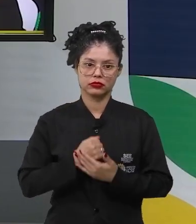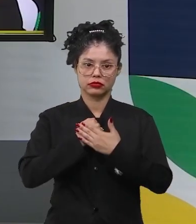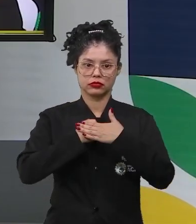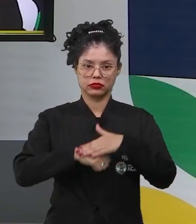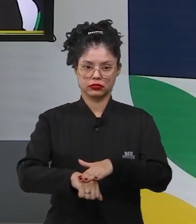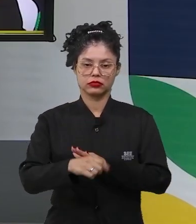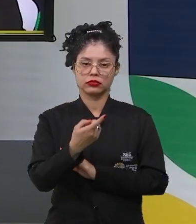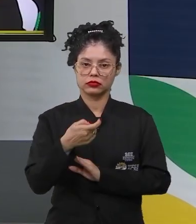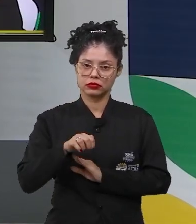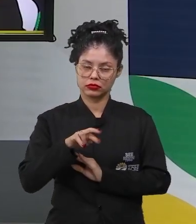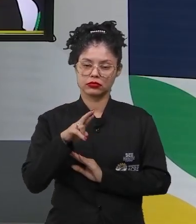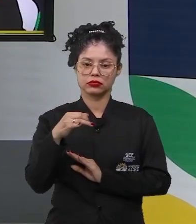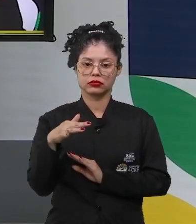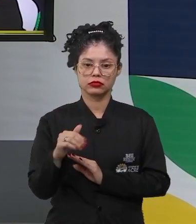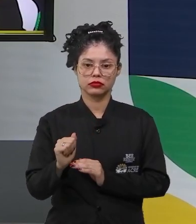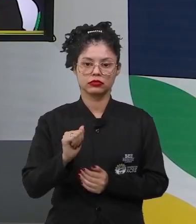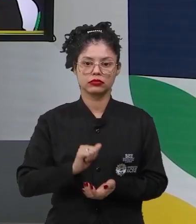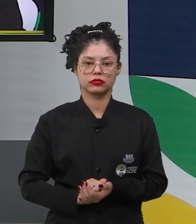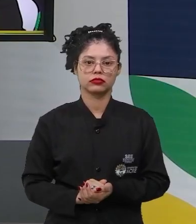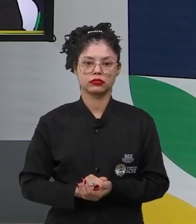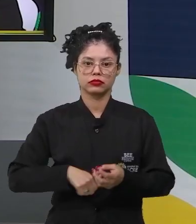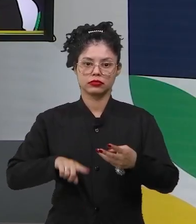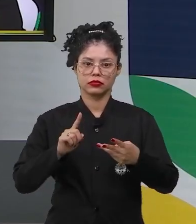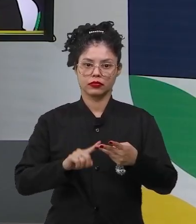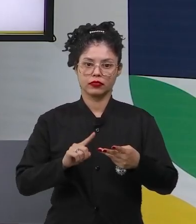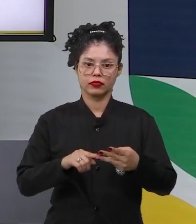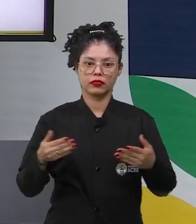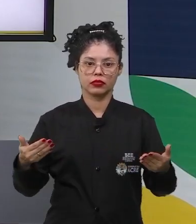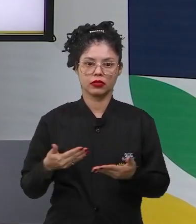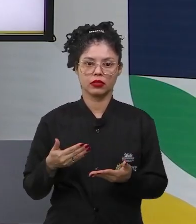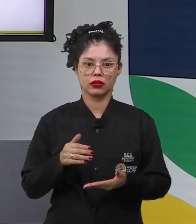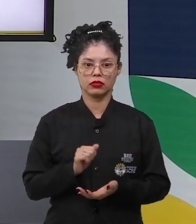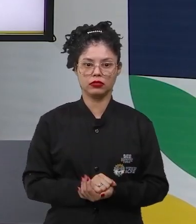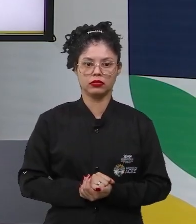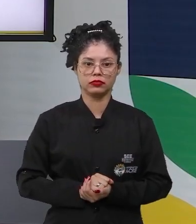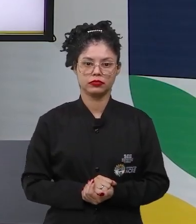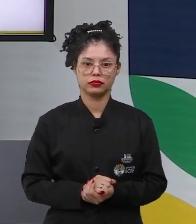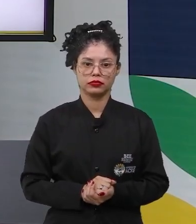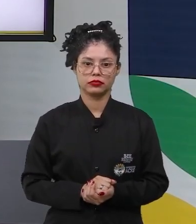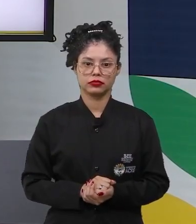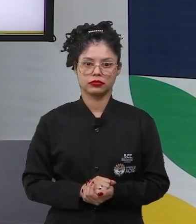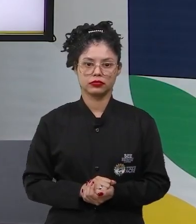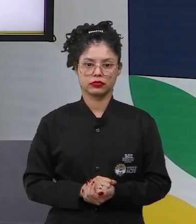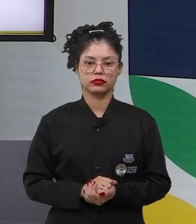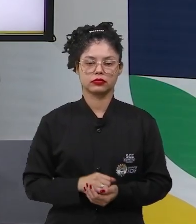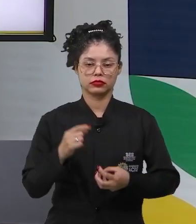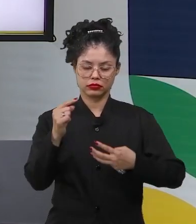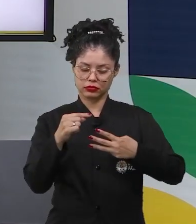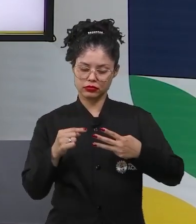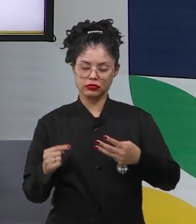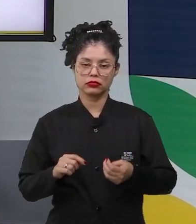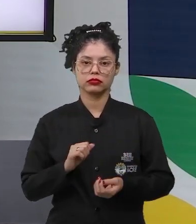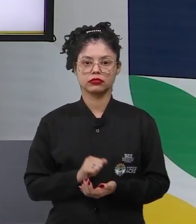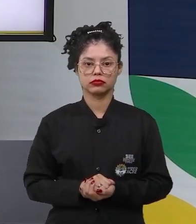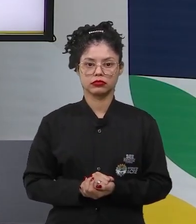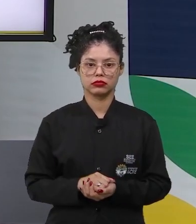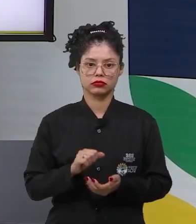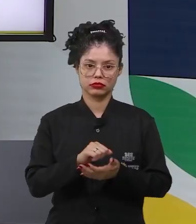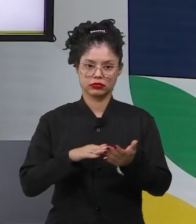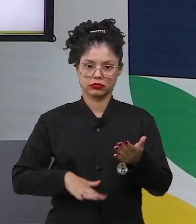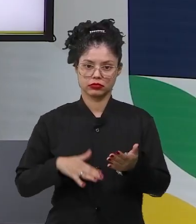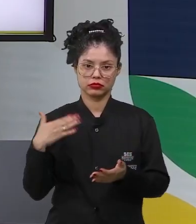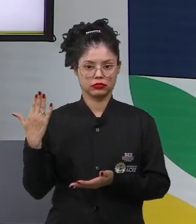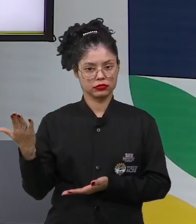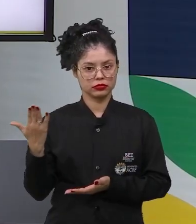Racismo, xenofobia e ultranacionalismo. Agora, pegando aí esses três elementos, eu trouxe